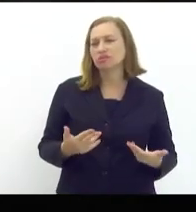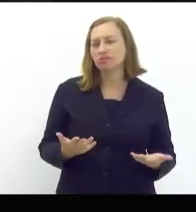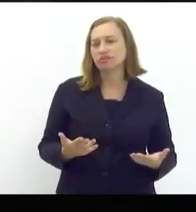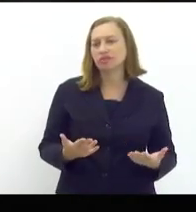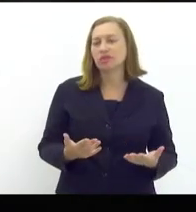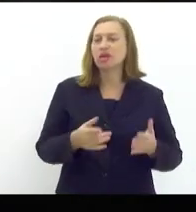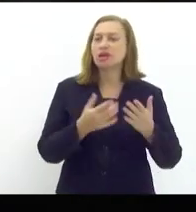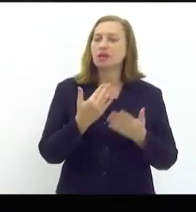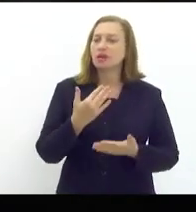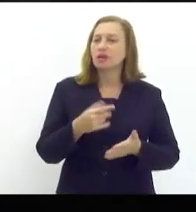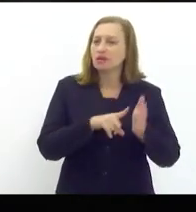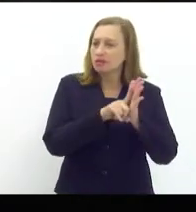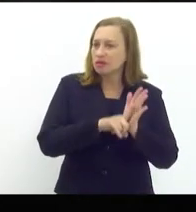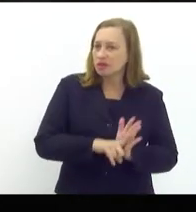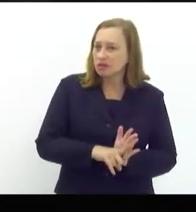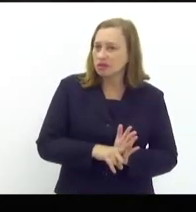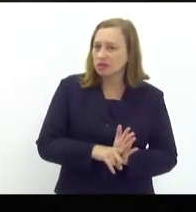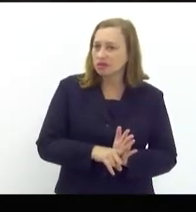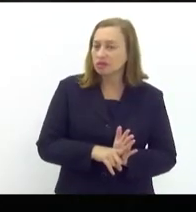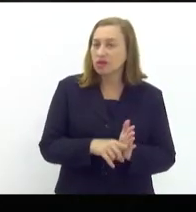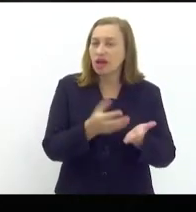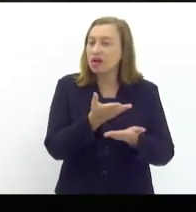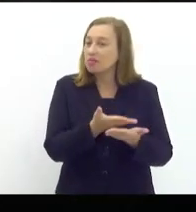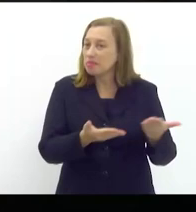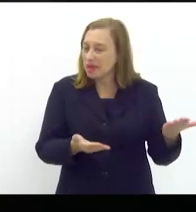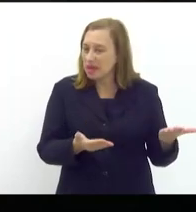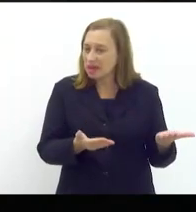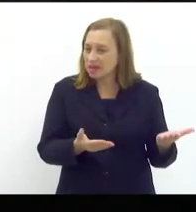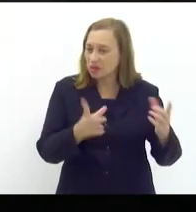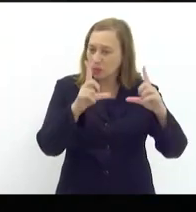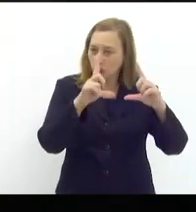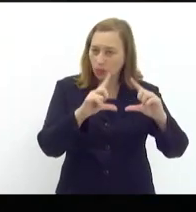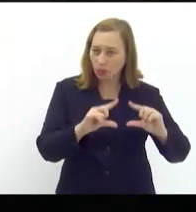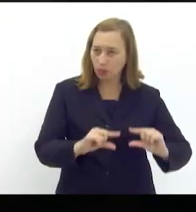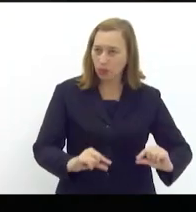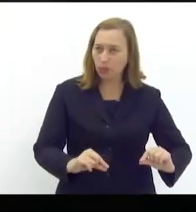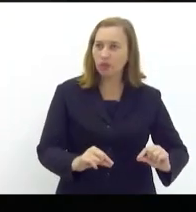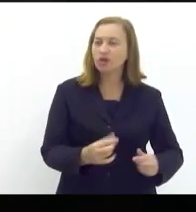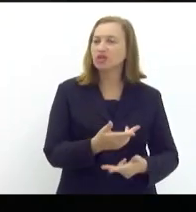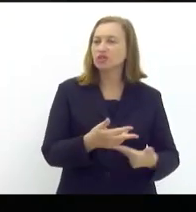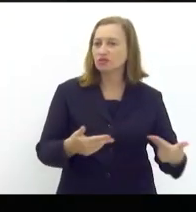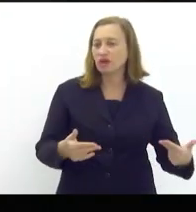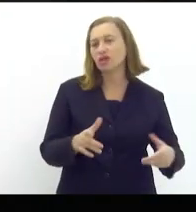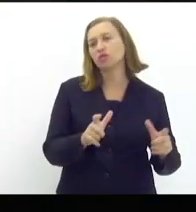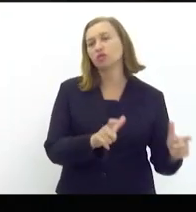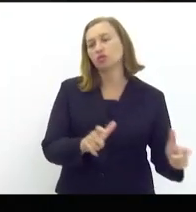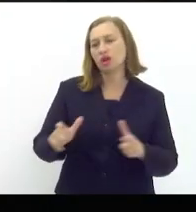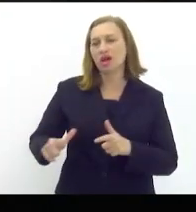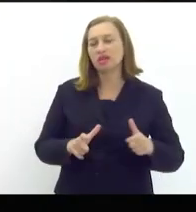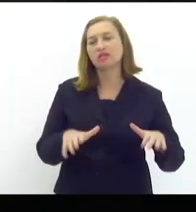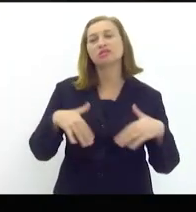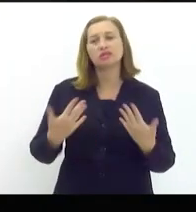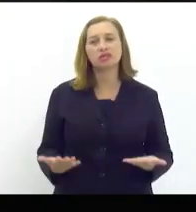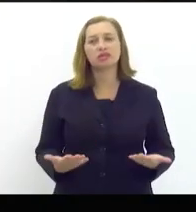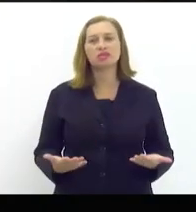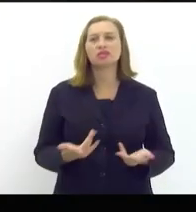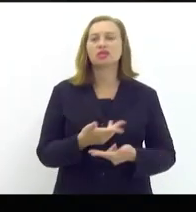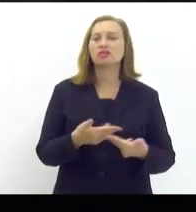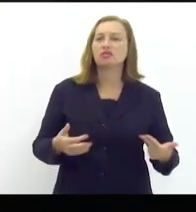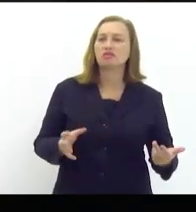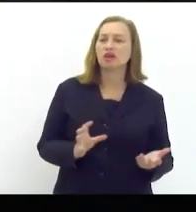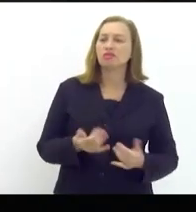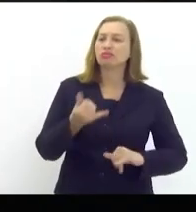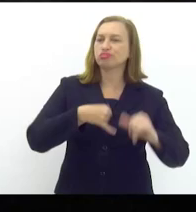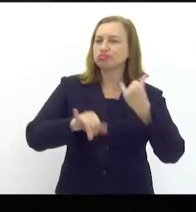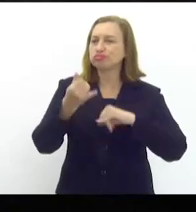verifica-se o visível decaimento das instalações físicas de diversos polos Então a gente tem vários laboratórios